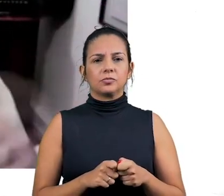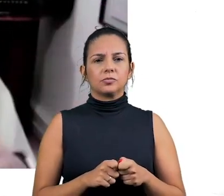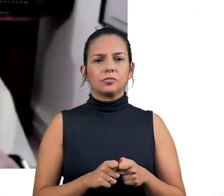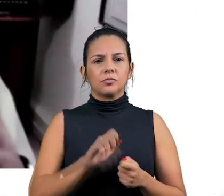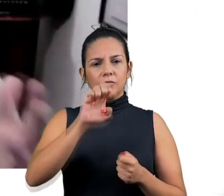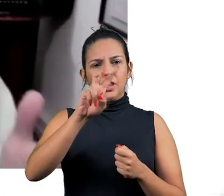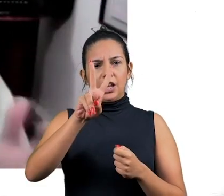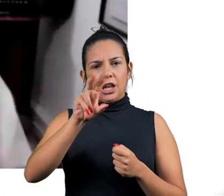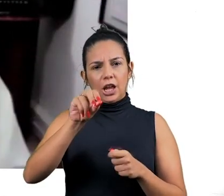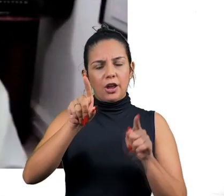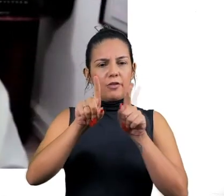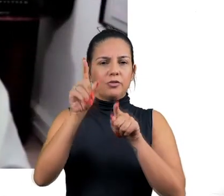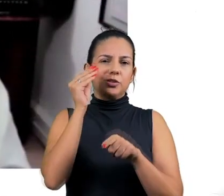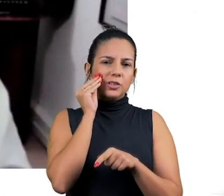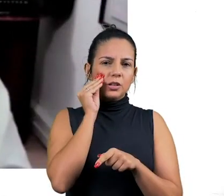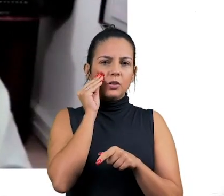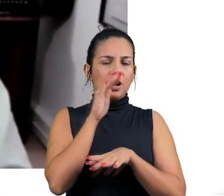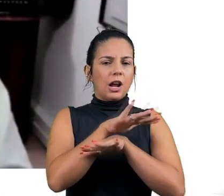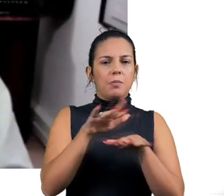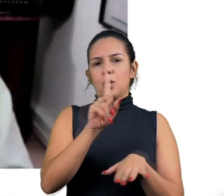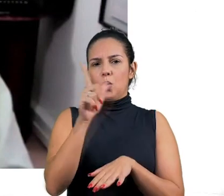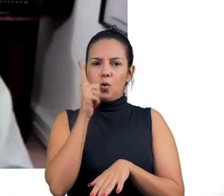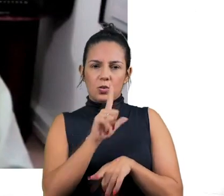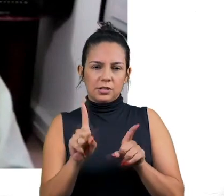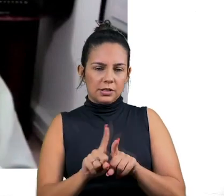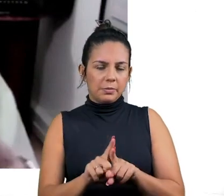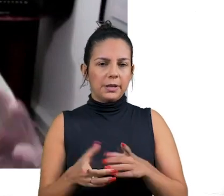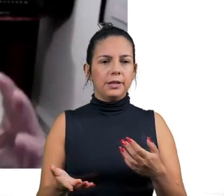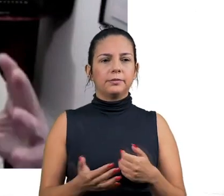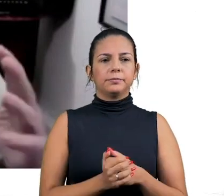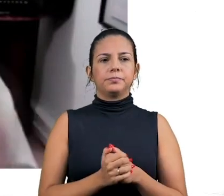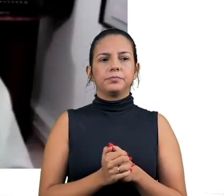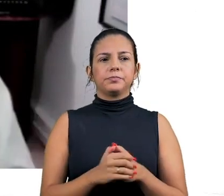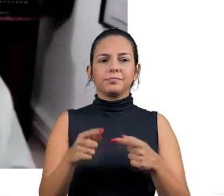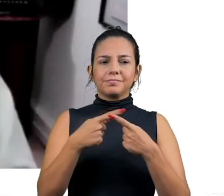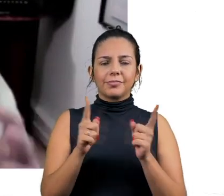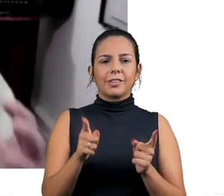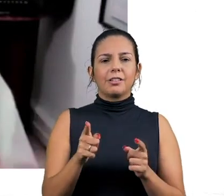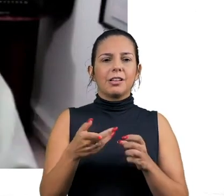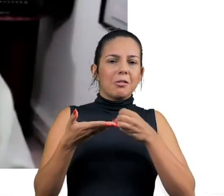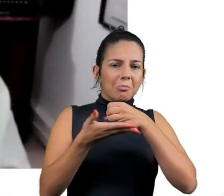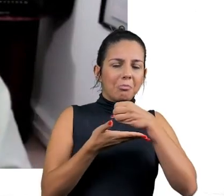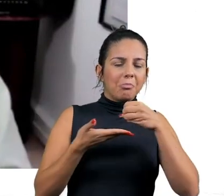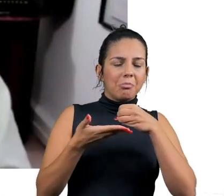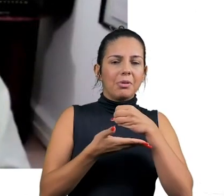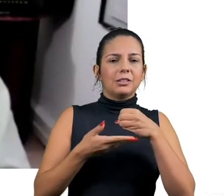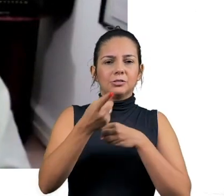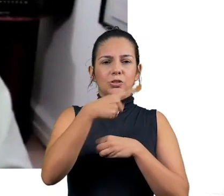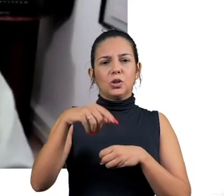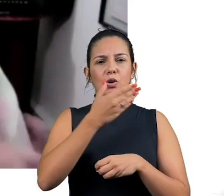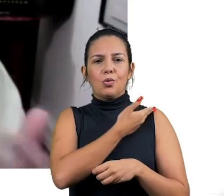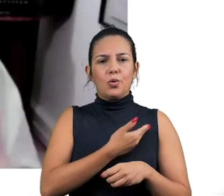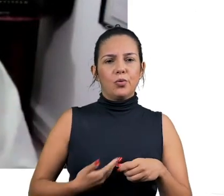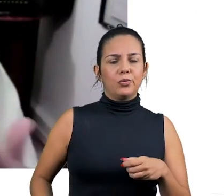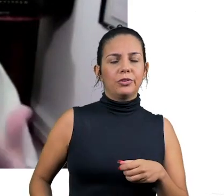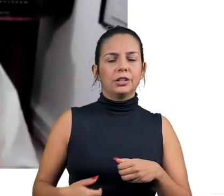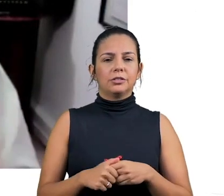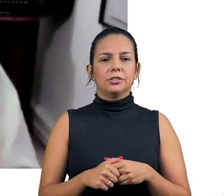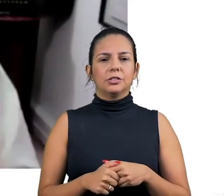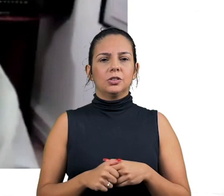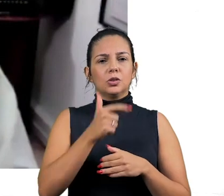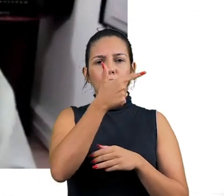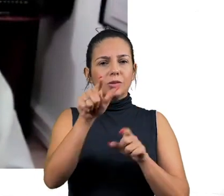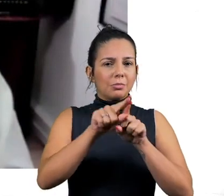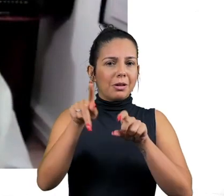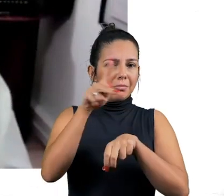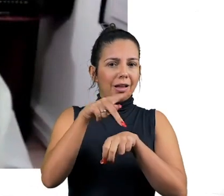o Evo Morales tentou e acabou não conseguindo, mas basicamente esses governantes, e por outro lado